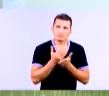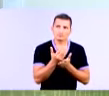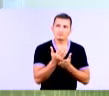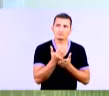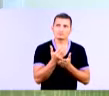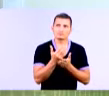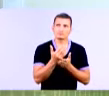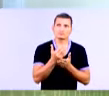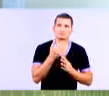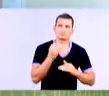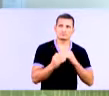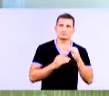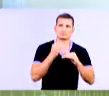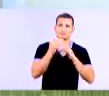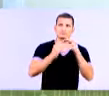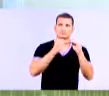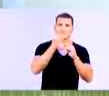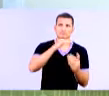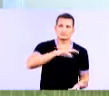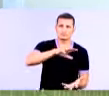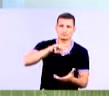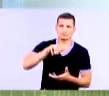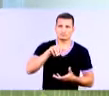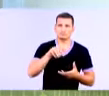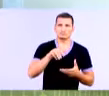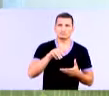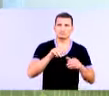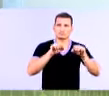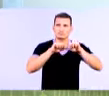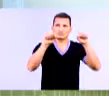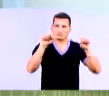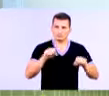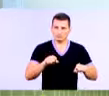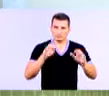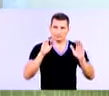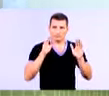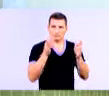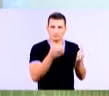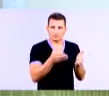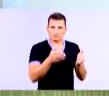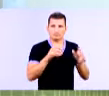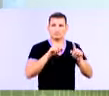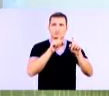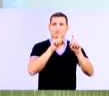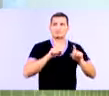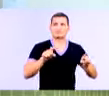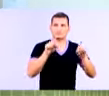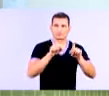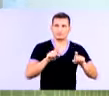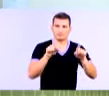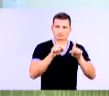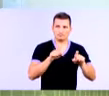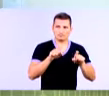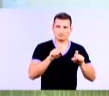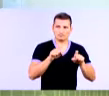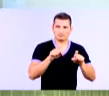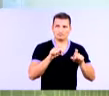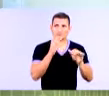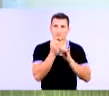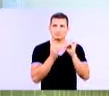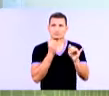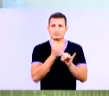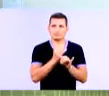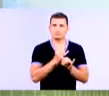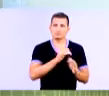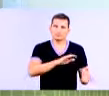desenvolvimento de sistemas, né? O foco da disciplina é informática para a internet, então ao longo do curso você vai